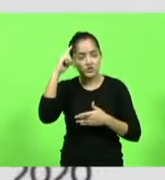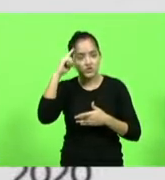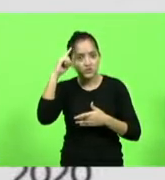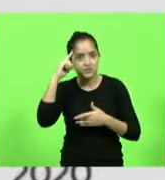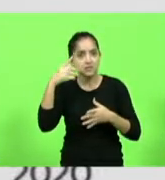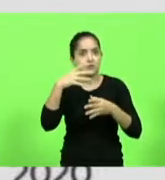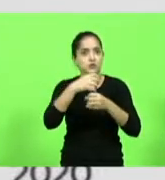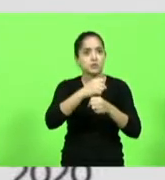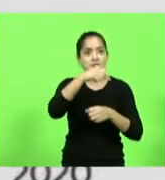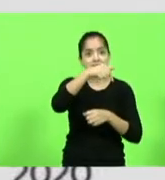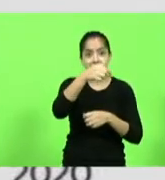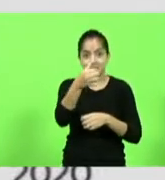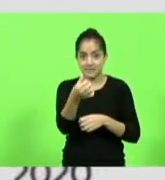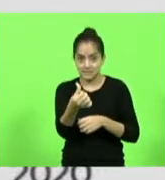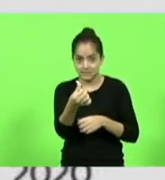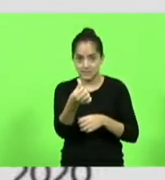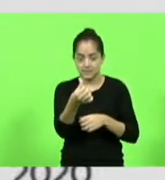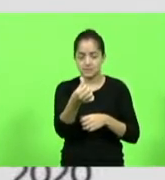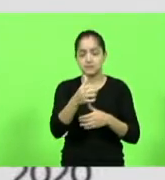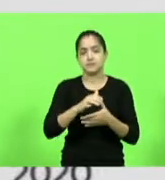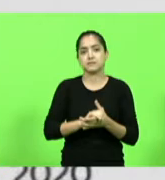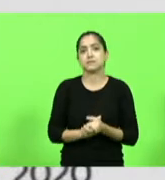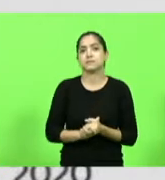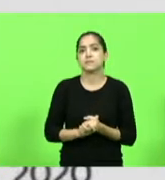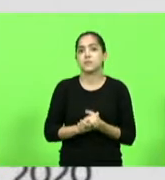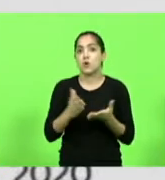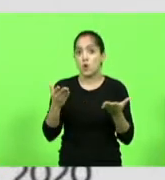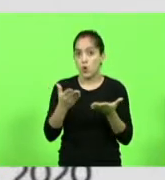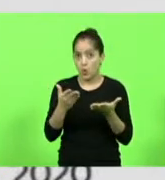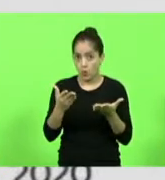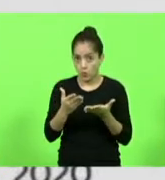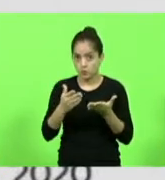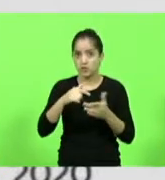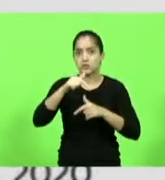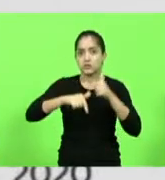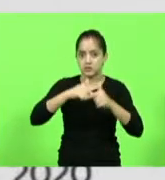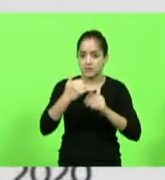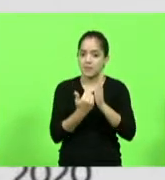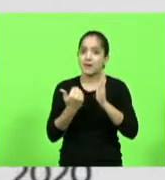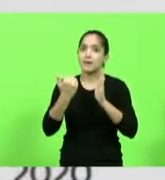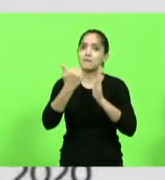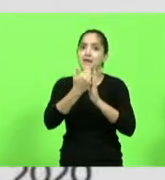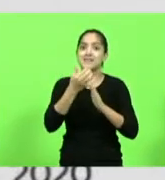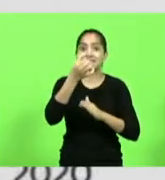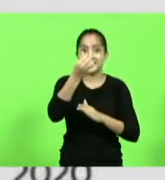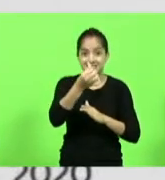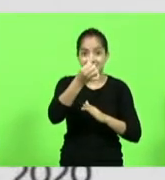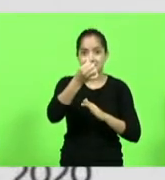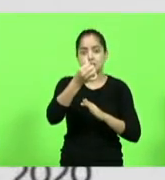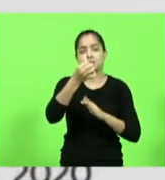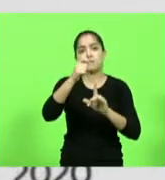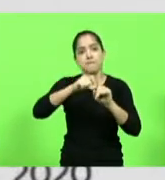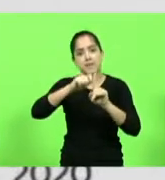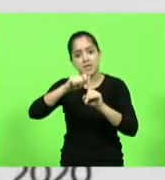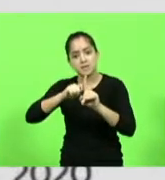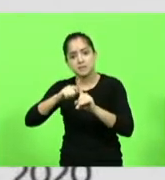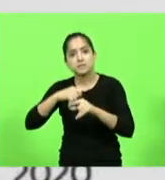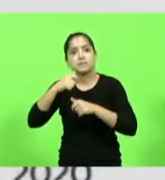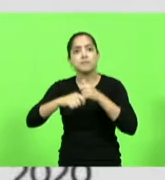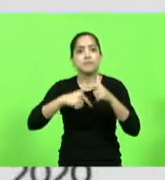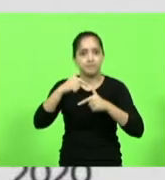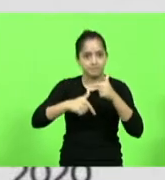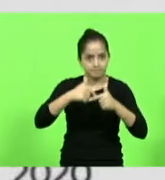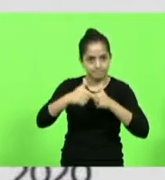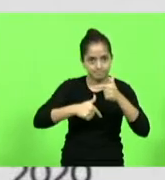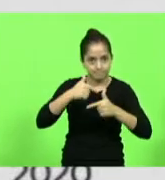ou seja, menos de 3 meses. Hoje, nós trabalhamos 6 meses apenas para pagar o custo de uma